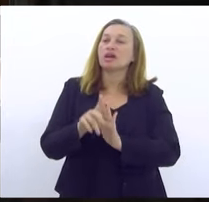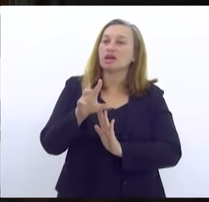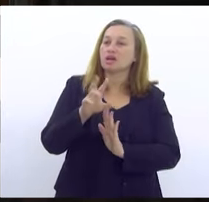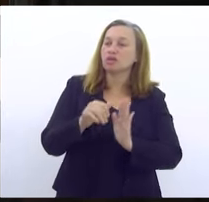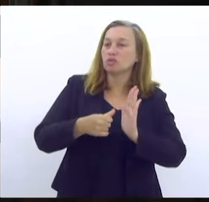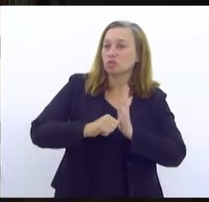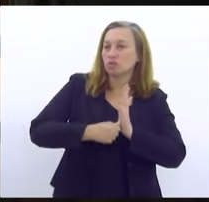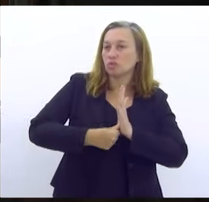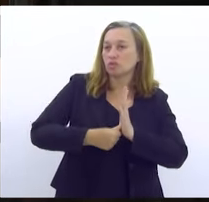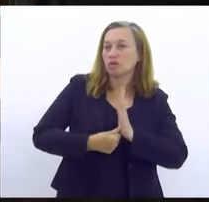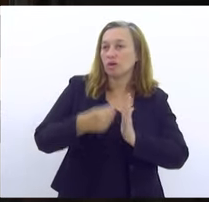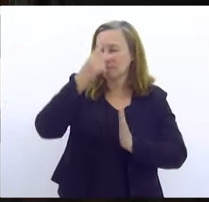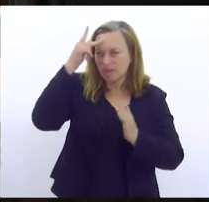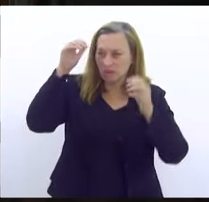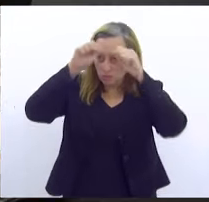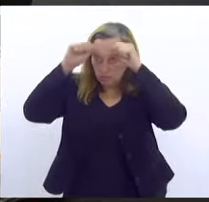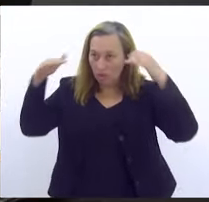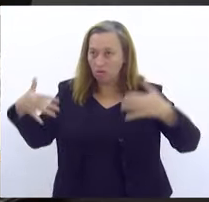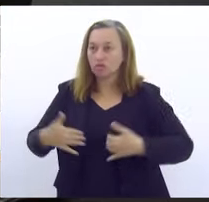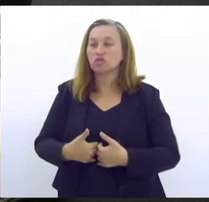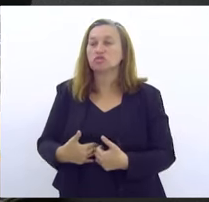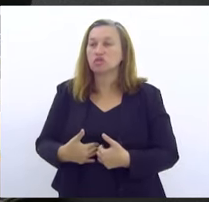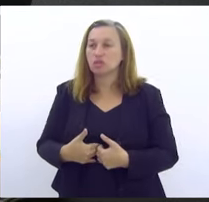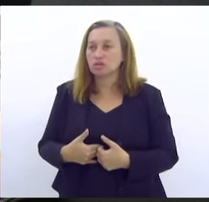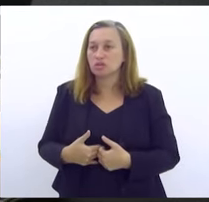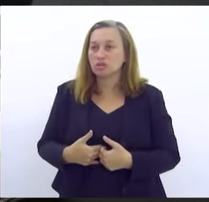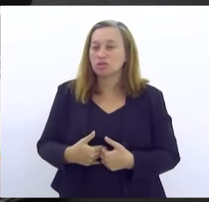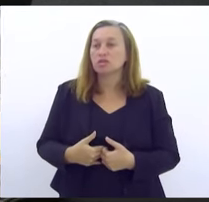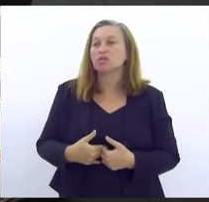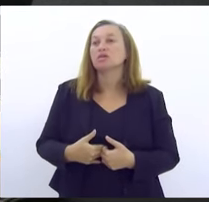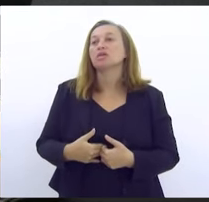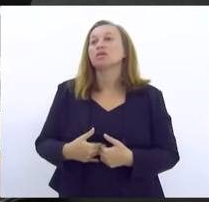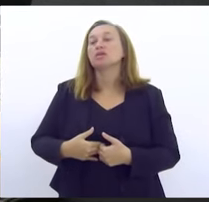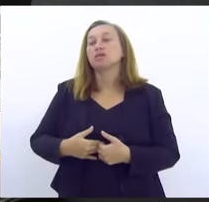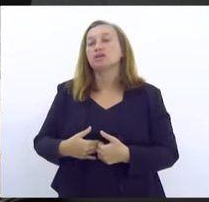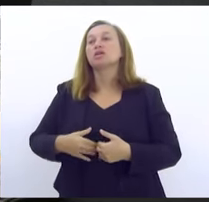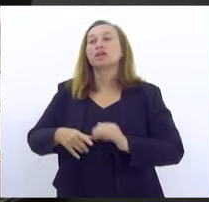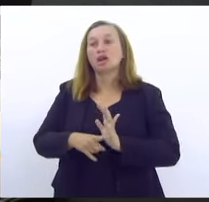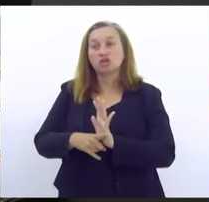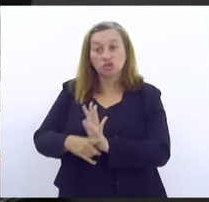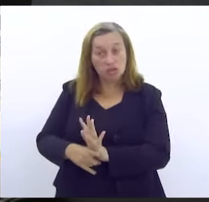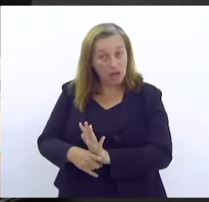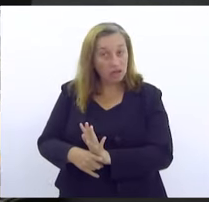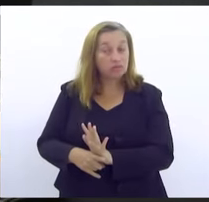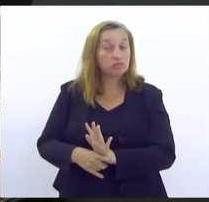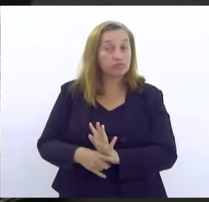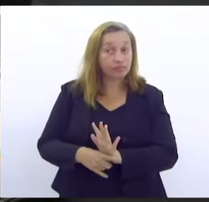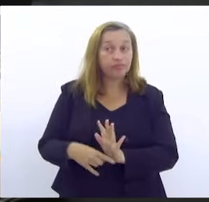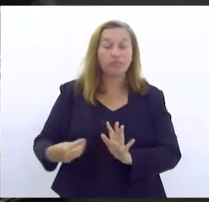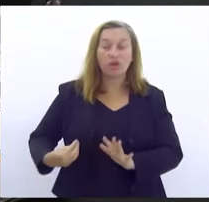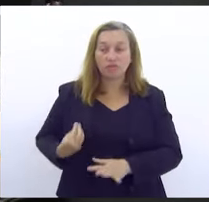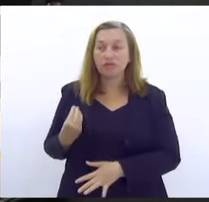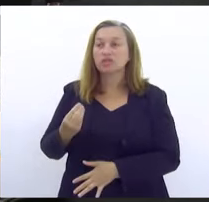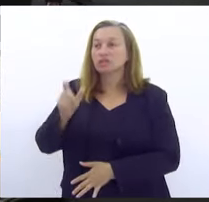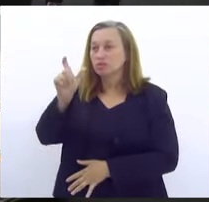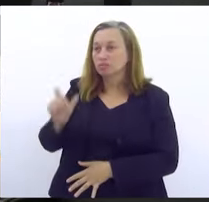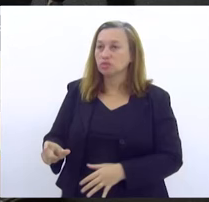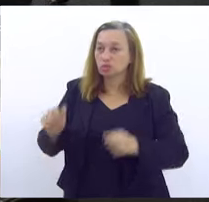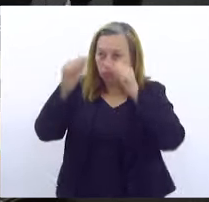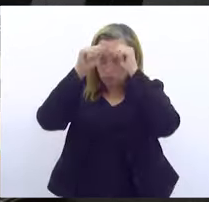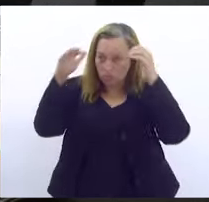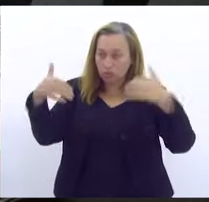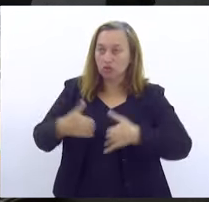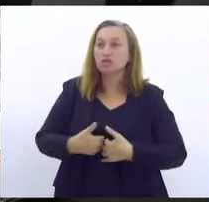para a pessoa com autismo, portador de TEA. Isso tem facilitado muito a vida da pessoa com autismo e